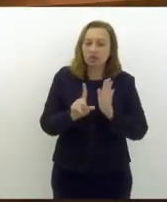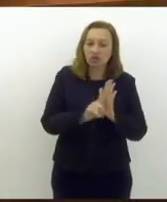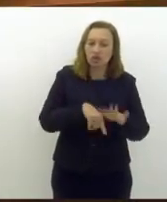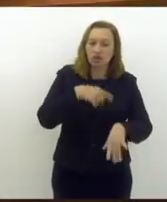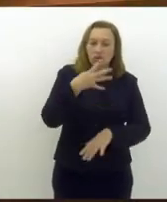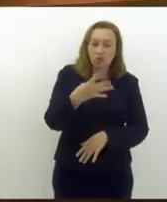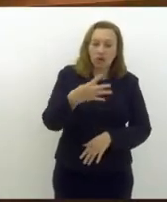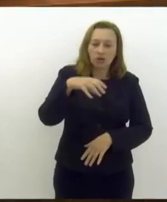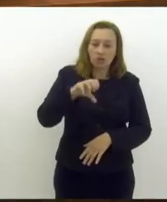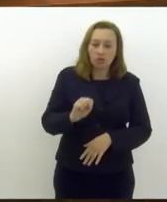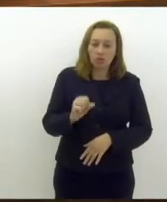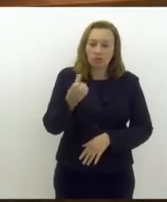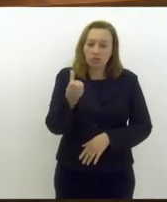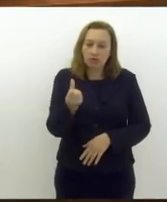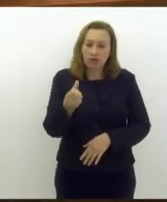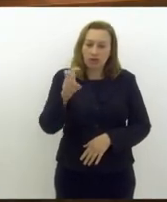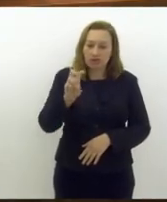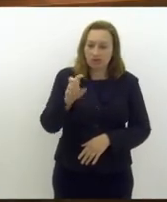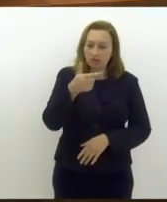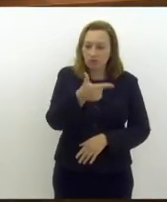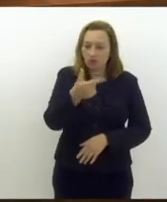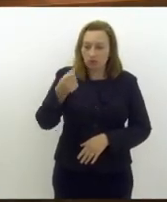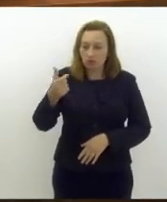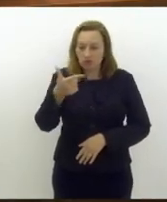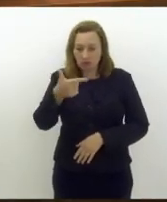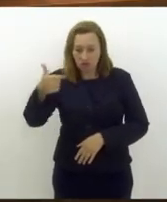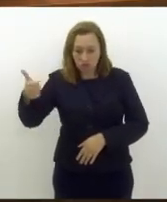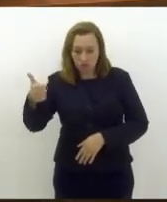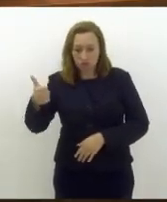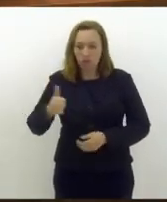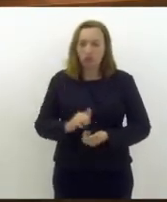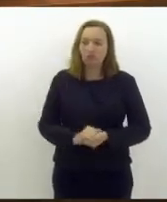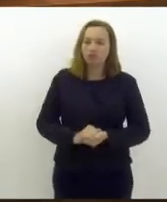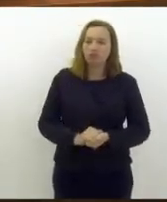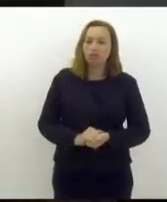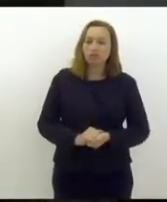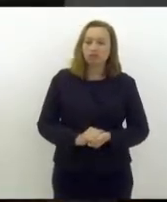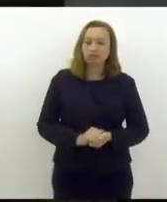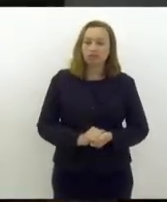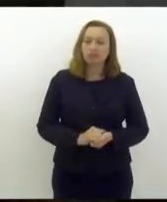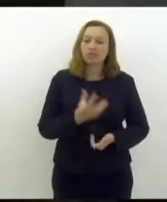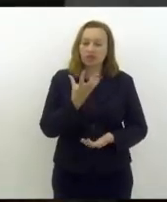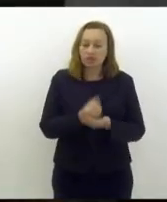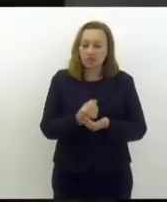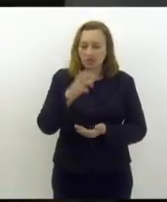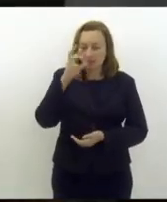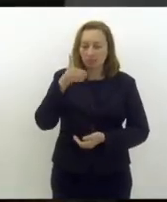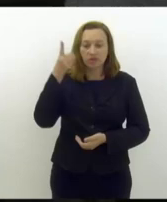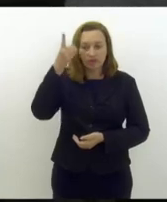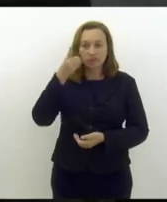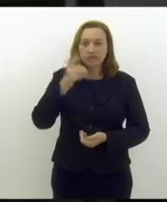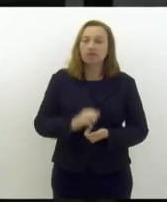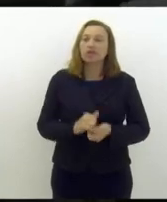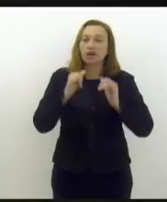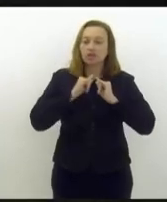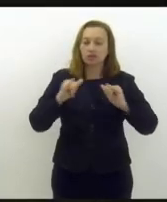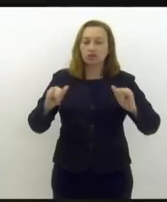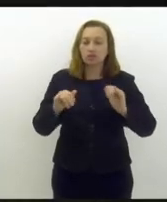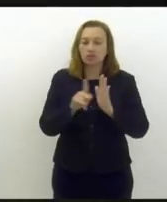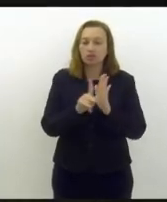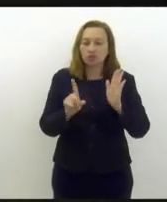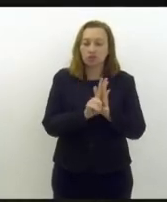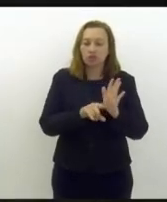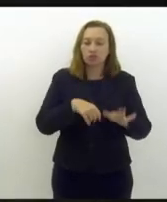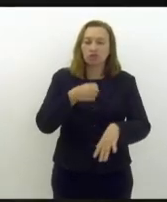4865 2021 bancada do pessoal sabe se tem nesse projeto está registrado Deputado anuncie o projeto